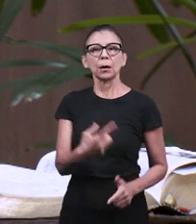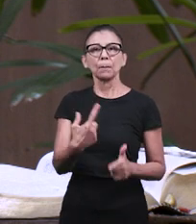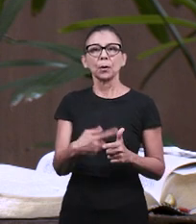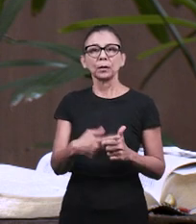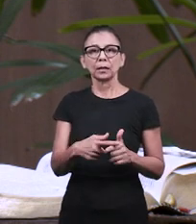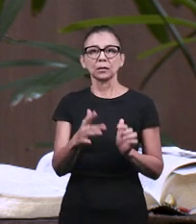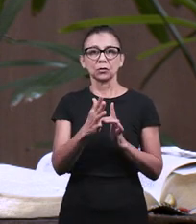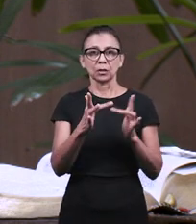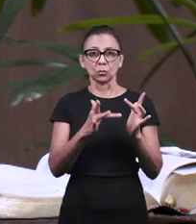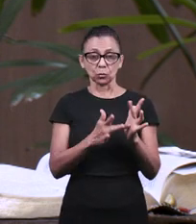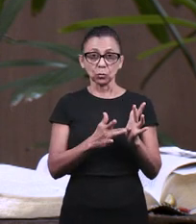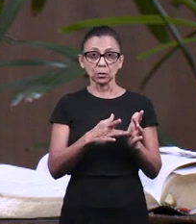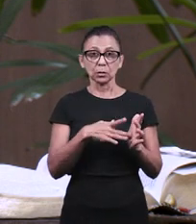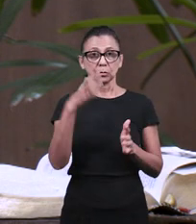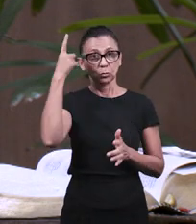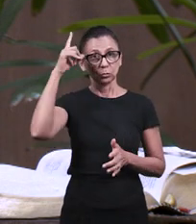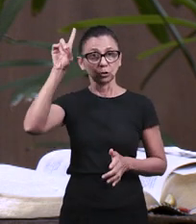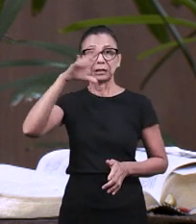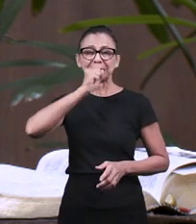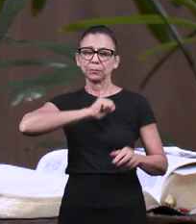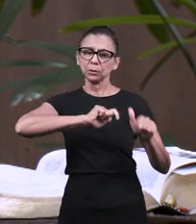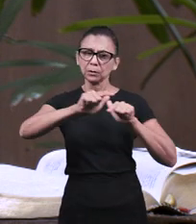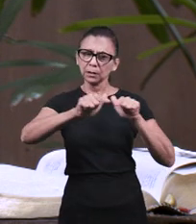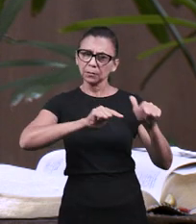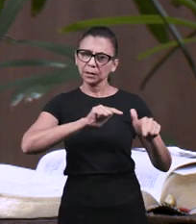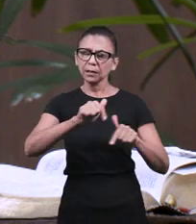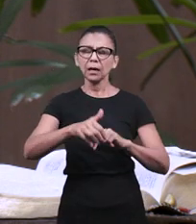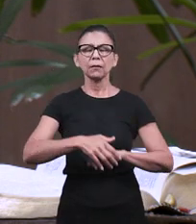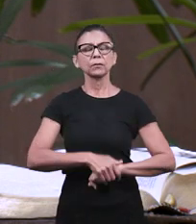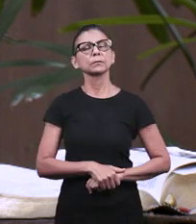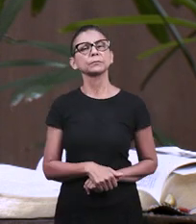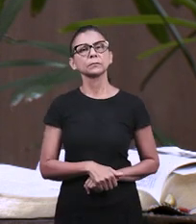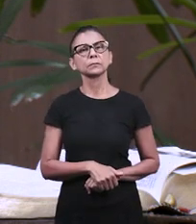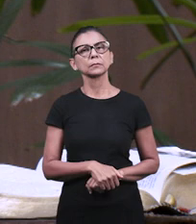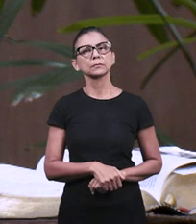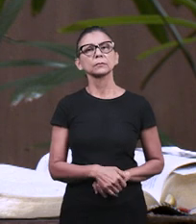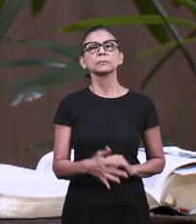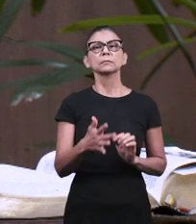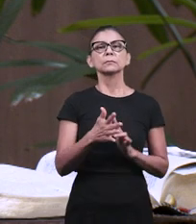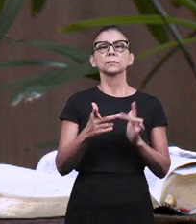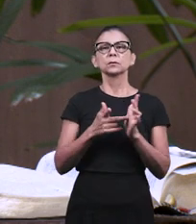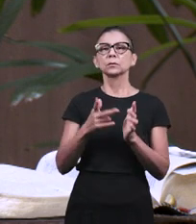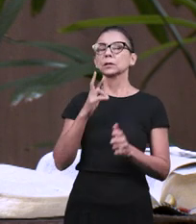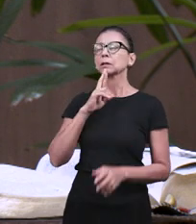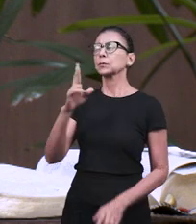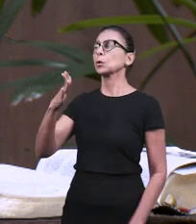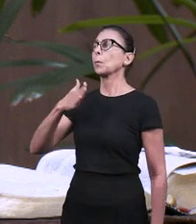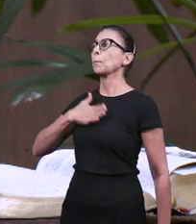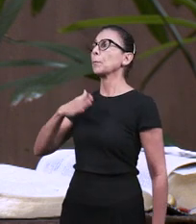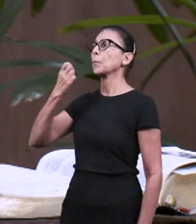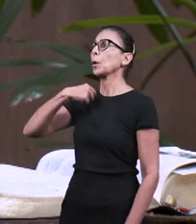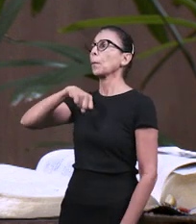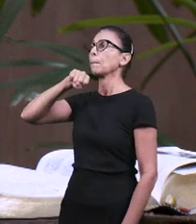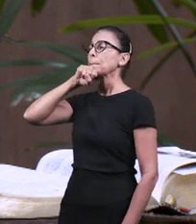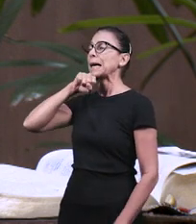coisas no sábado. E Jesus lhe respondeu: meu Pai trabalha até agora, trabalha.